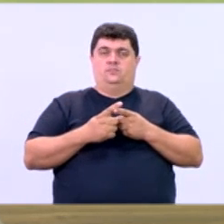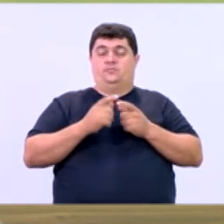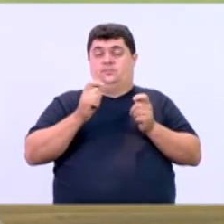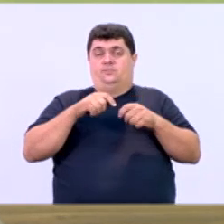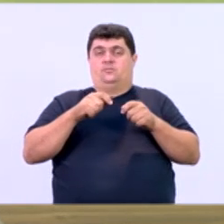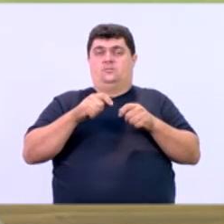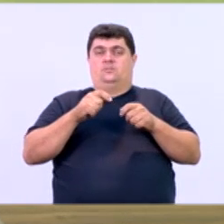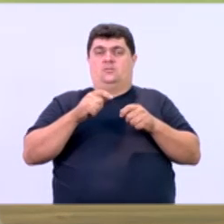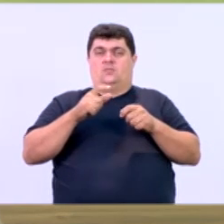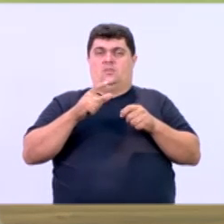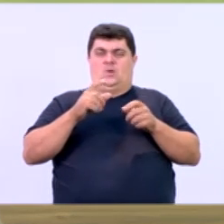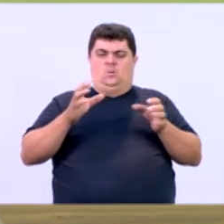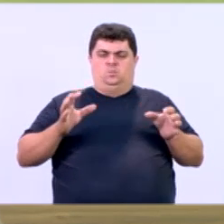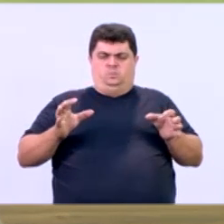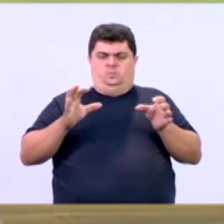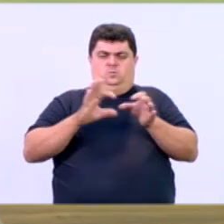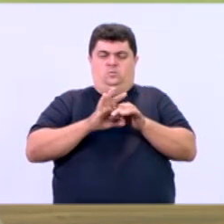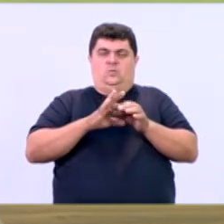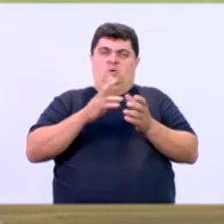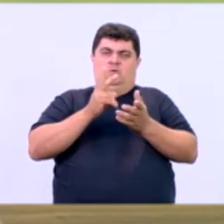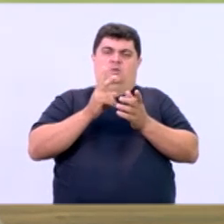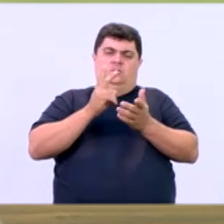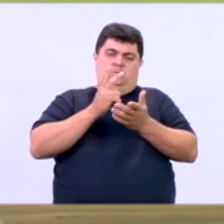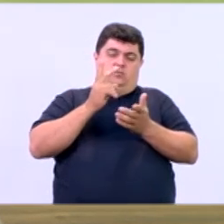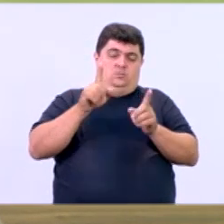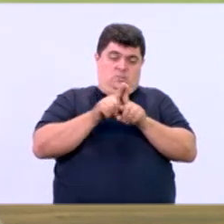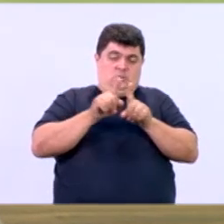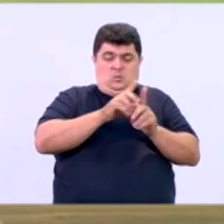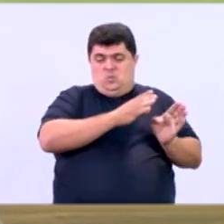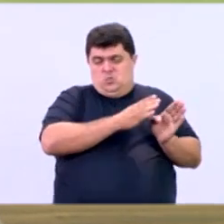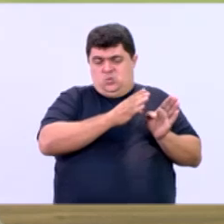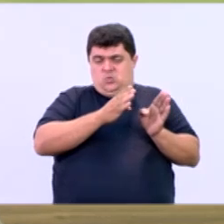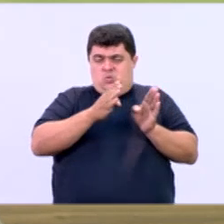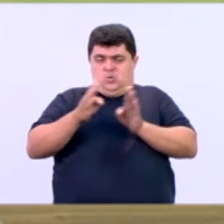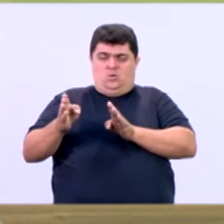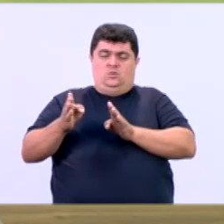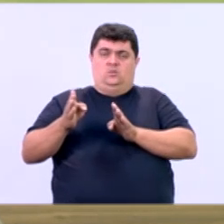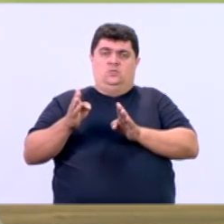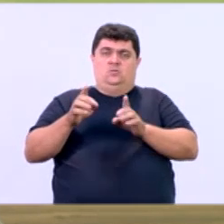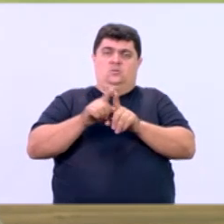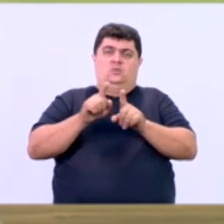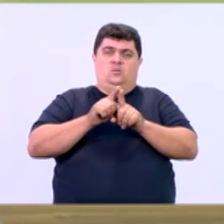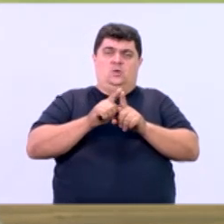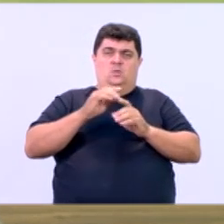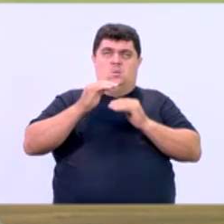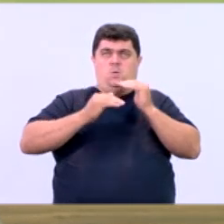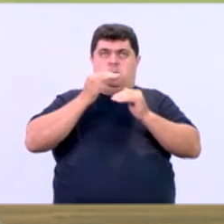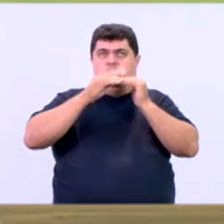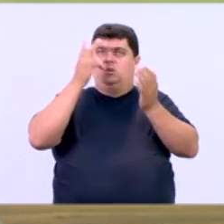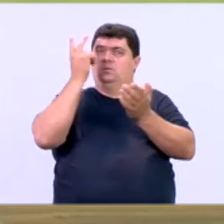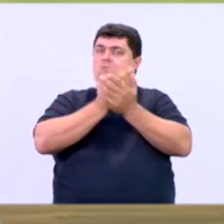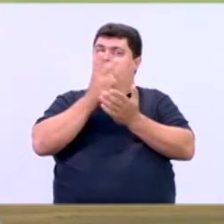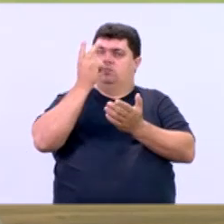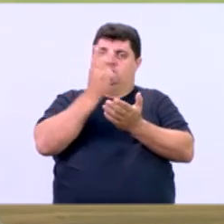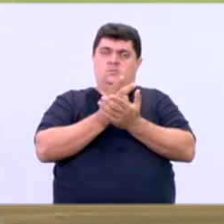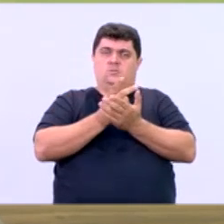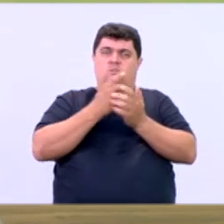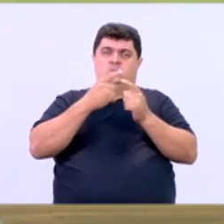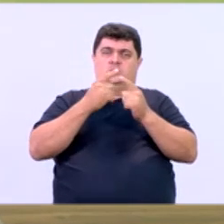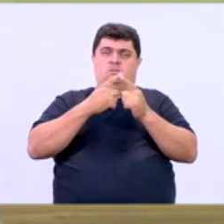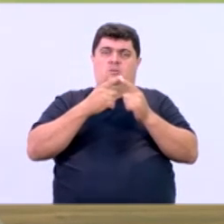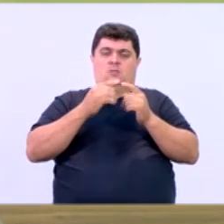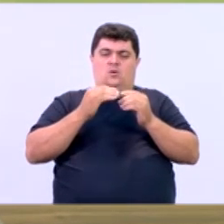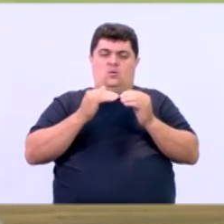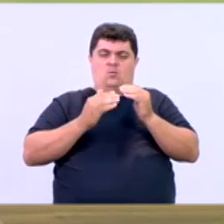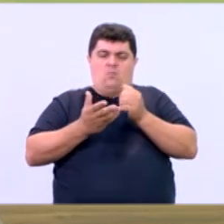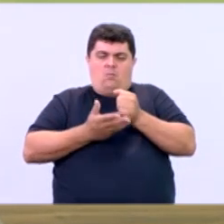eles tenham coerência, né, e sigam uma sequência lógica e uma sequência crescente, né, de complexidade